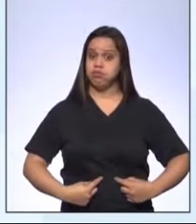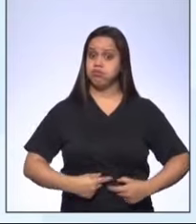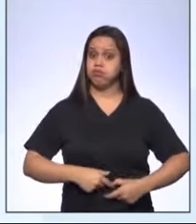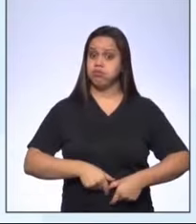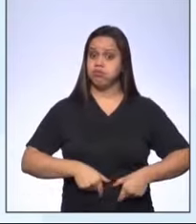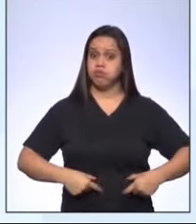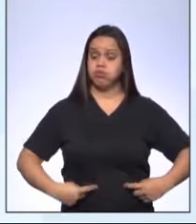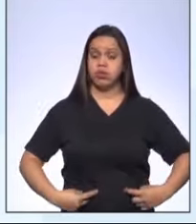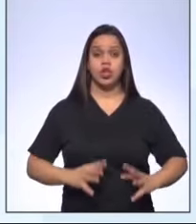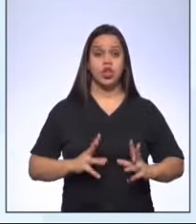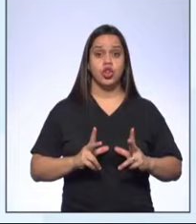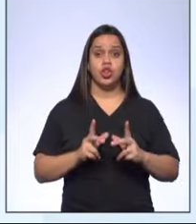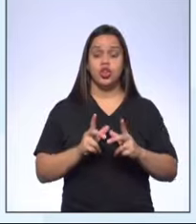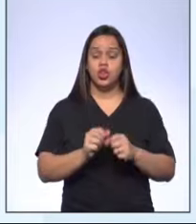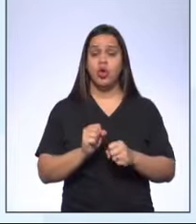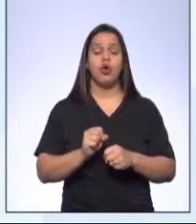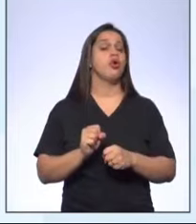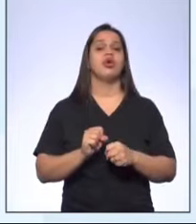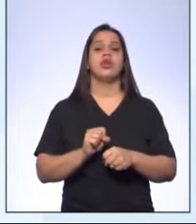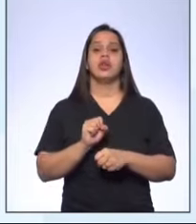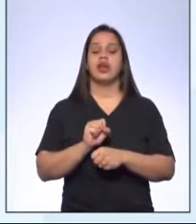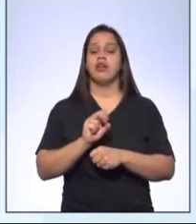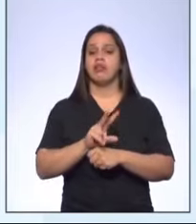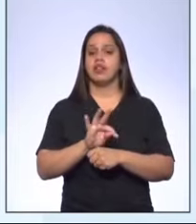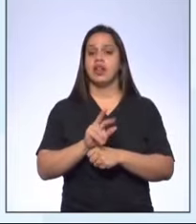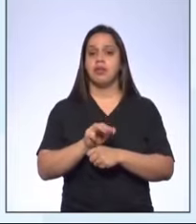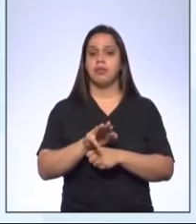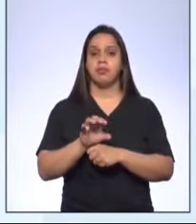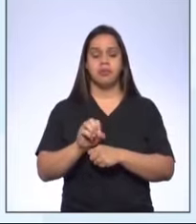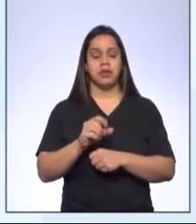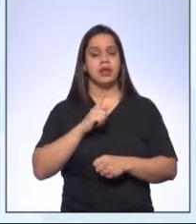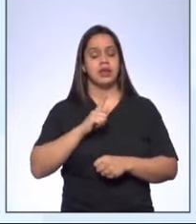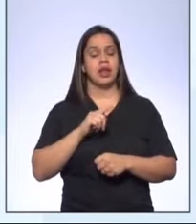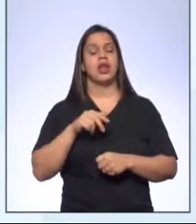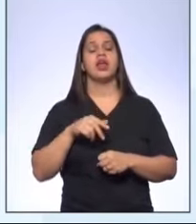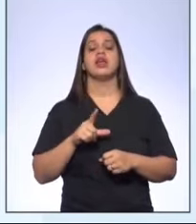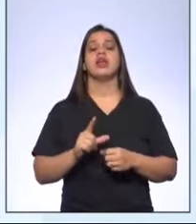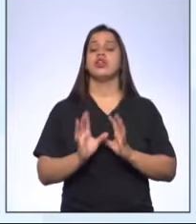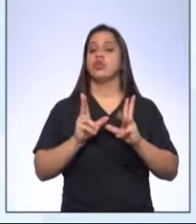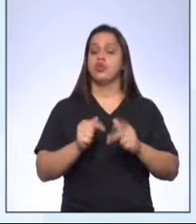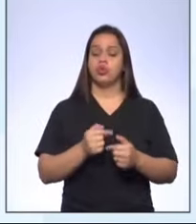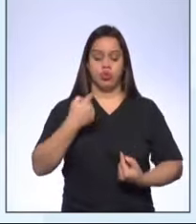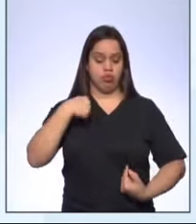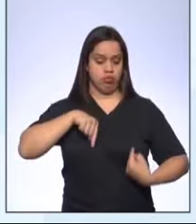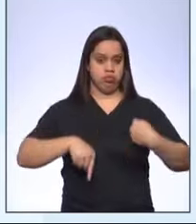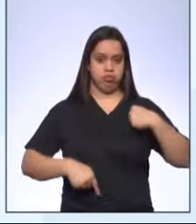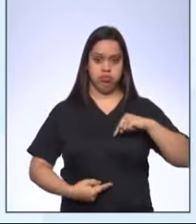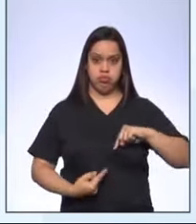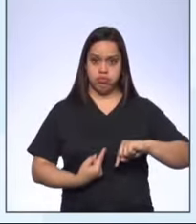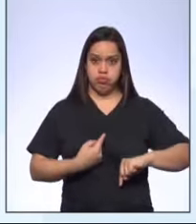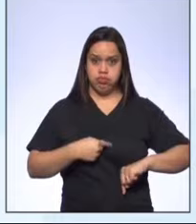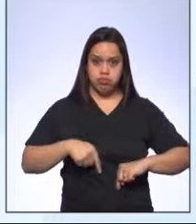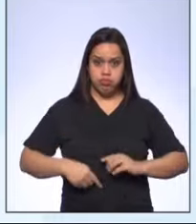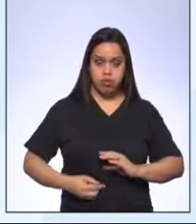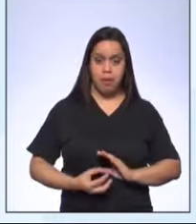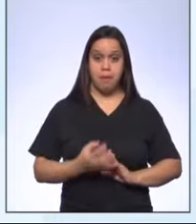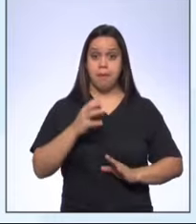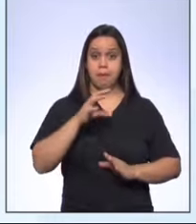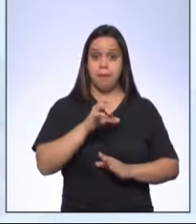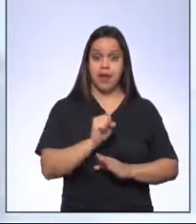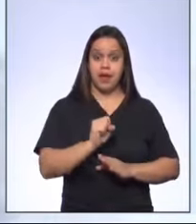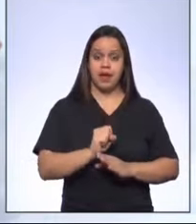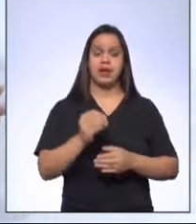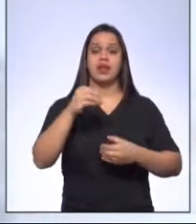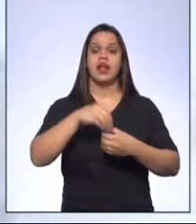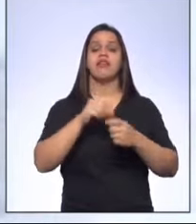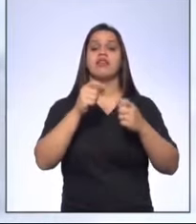do nutriente. O sangue vai passar aí, vai pegar o nutriente e vai levar célula a célula. Então, ó, vocês já aprenderam que